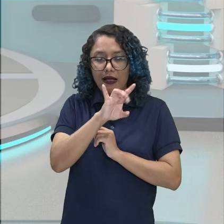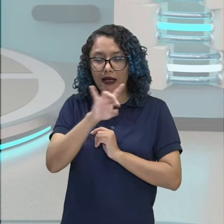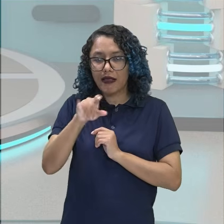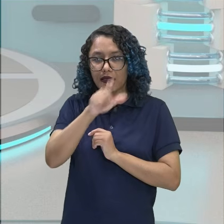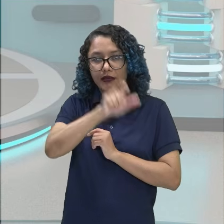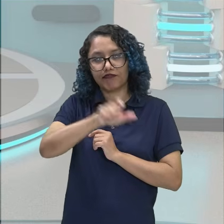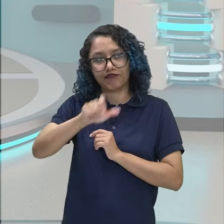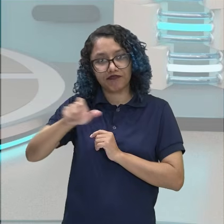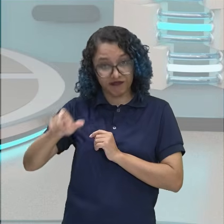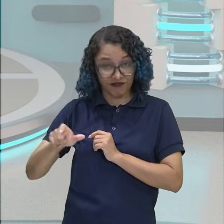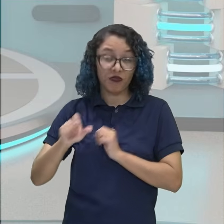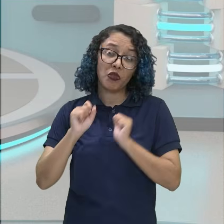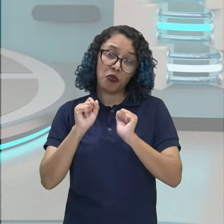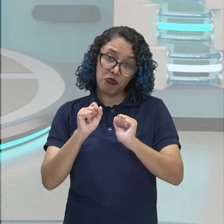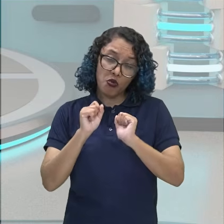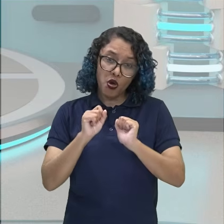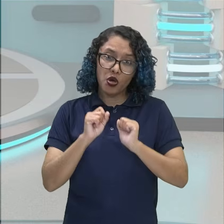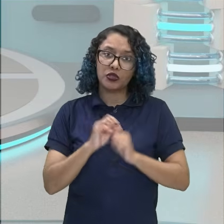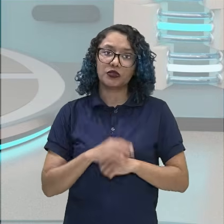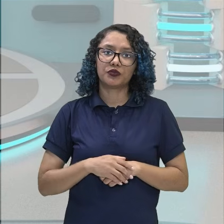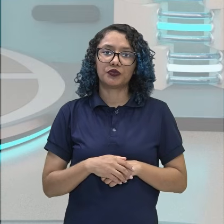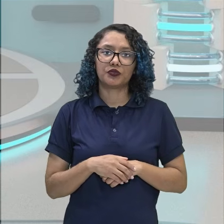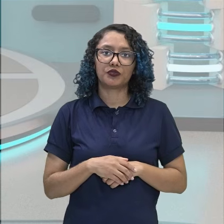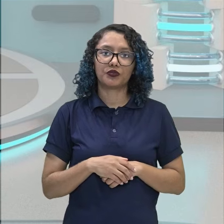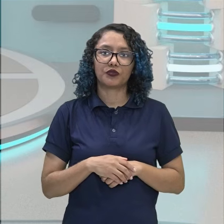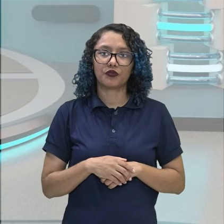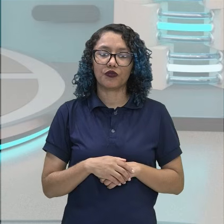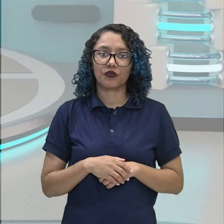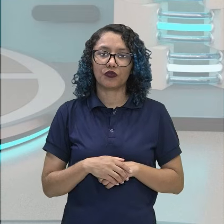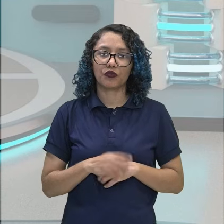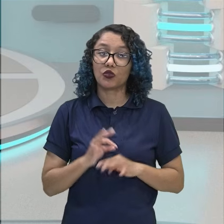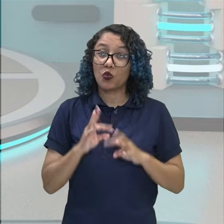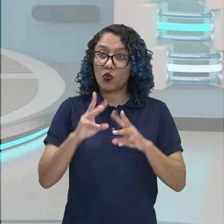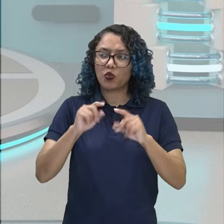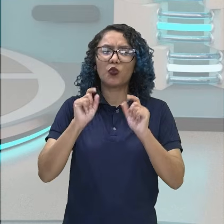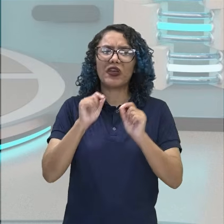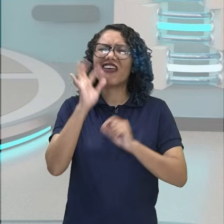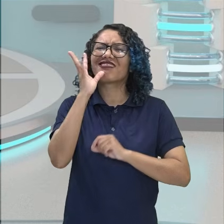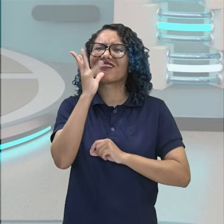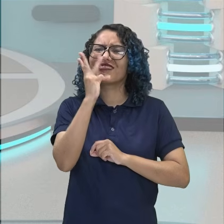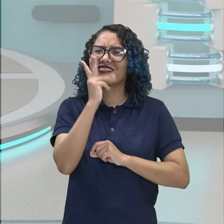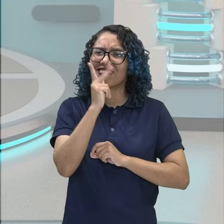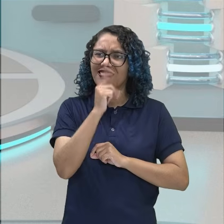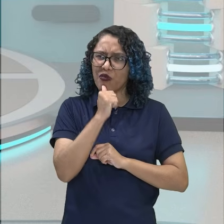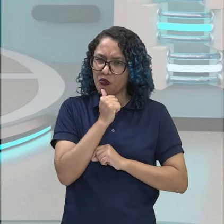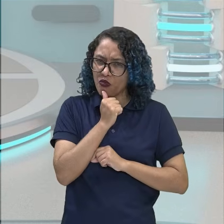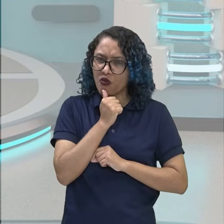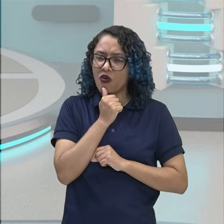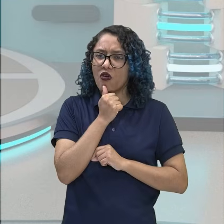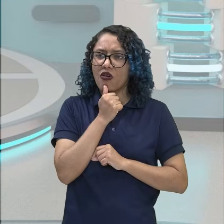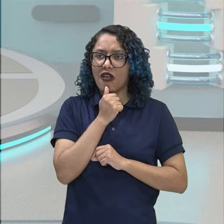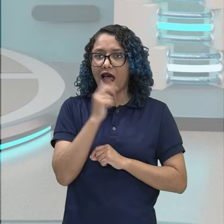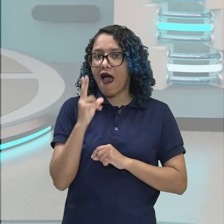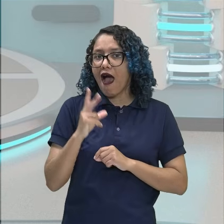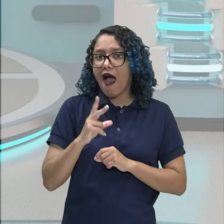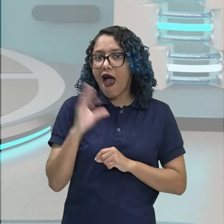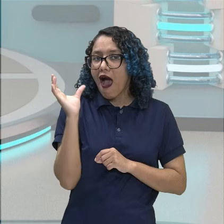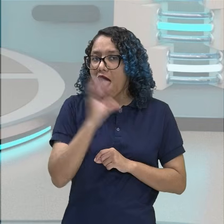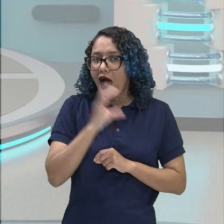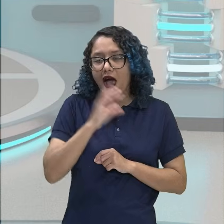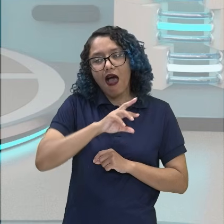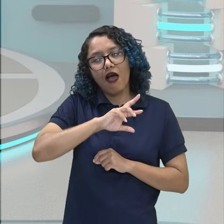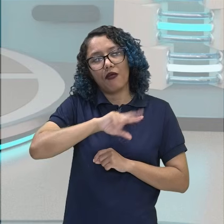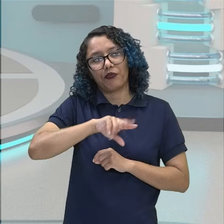pessoas. Ora, tudo isso que eu relatei aqui leva um tempo, não é feito assim de uma hora para outra, ali